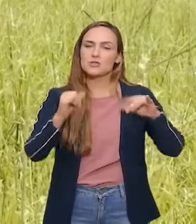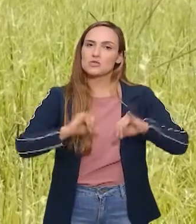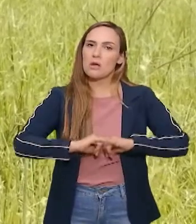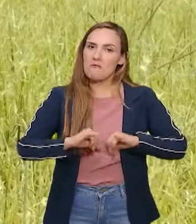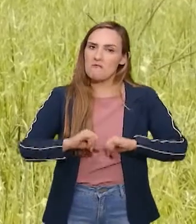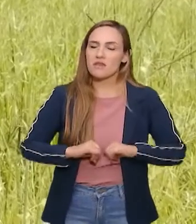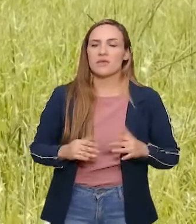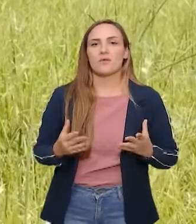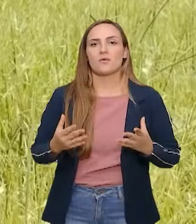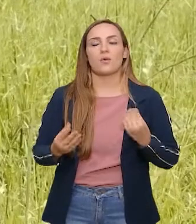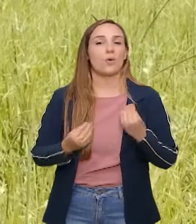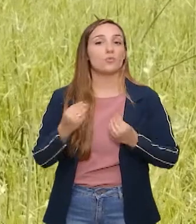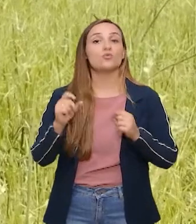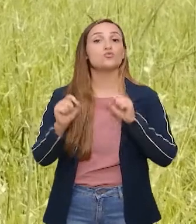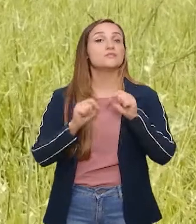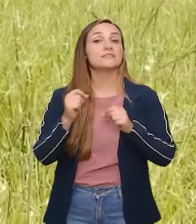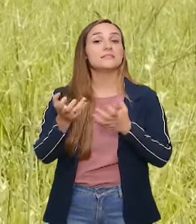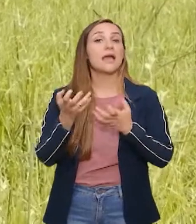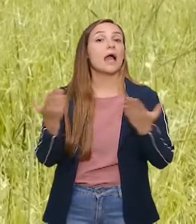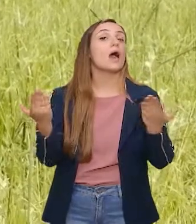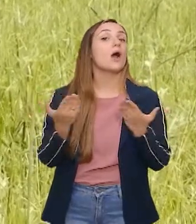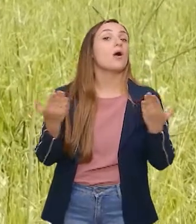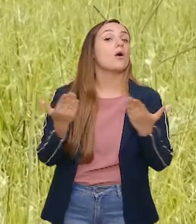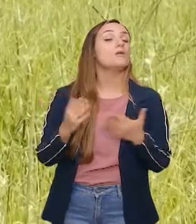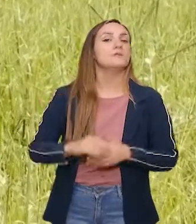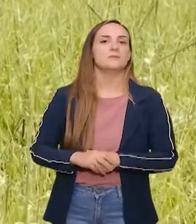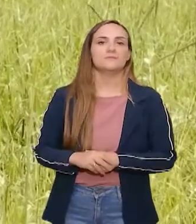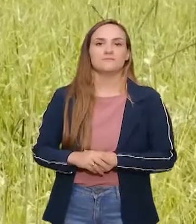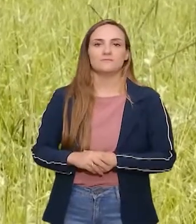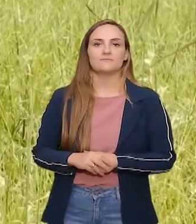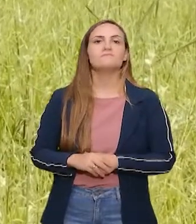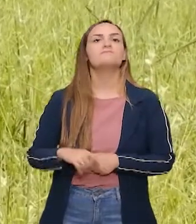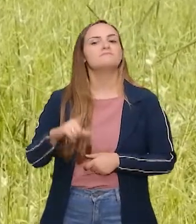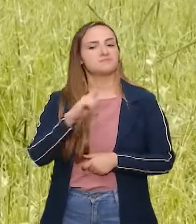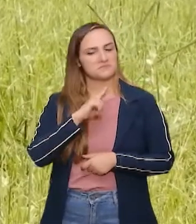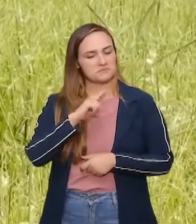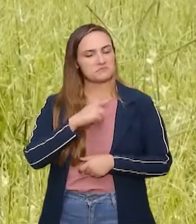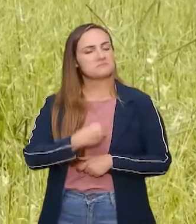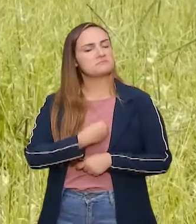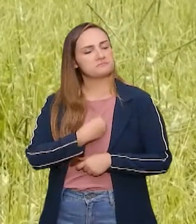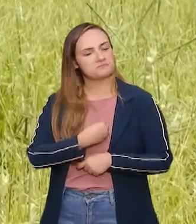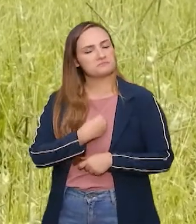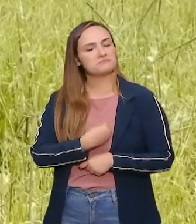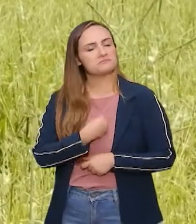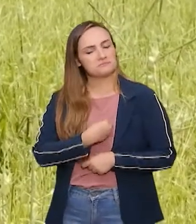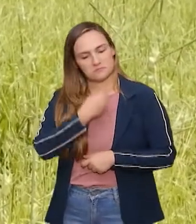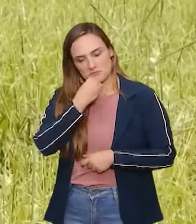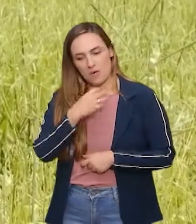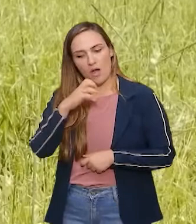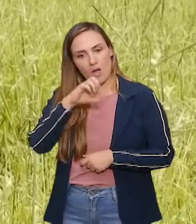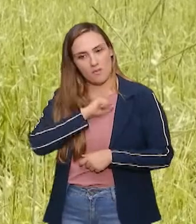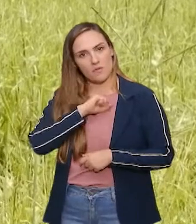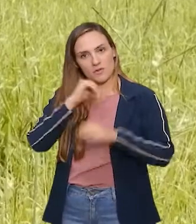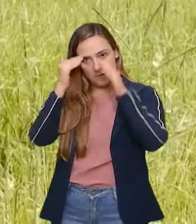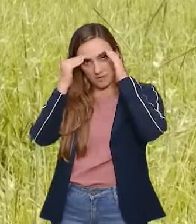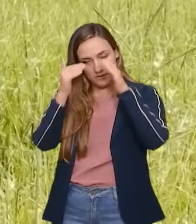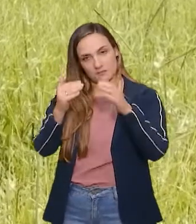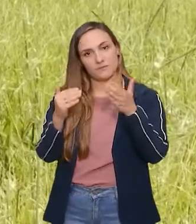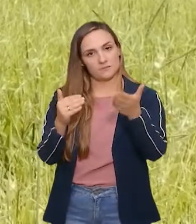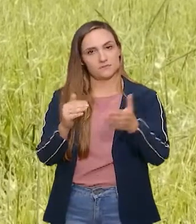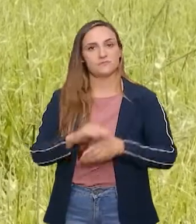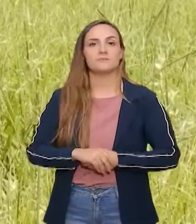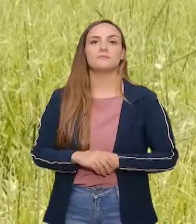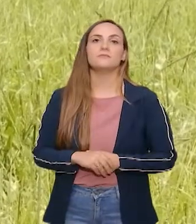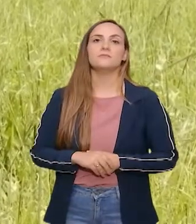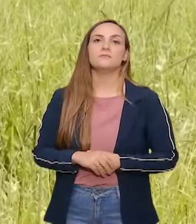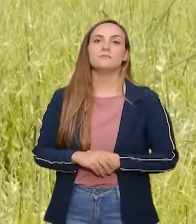sofreram, passaram, o que nós buscamos agora é que eles tenham um resto de vida com muito amor e respeito, como já